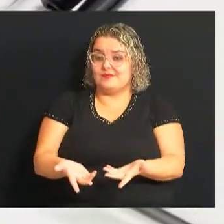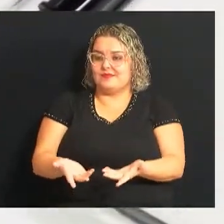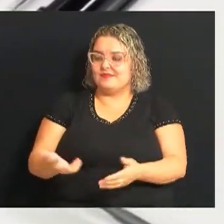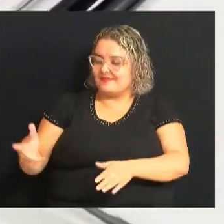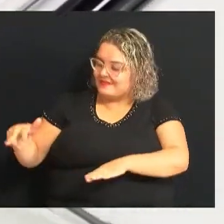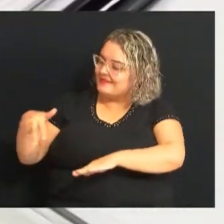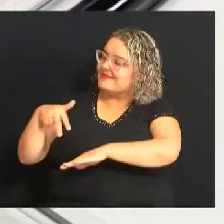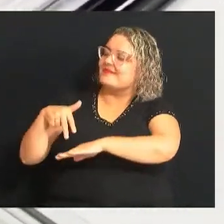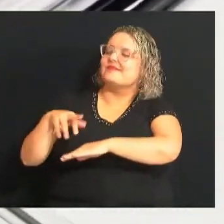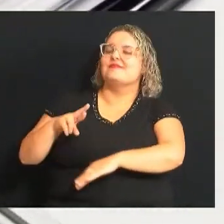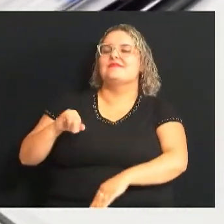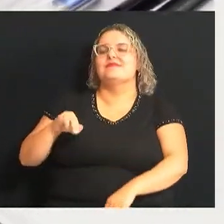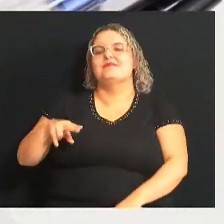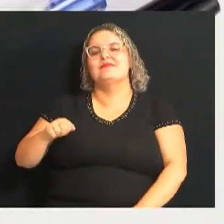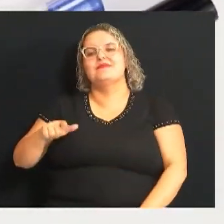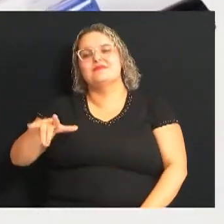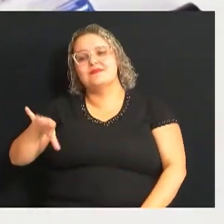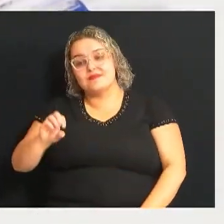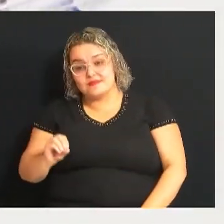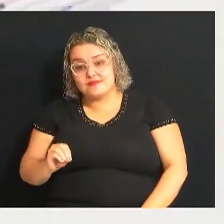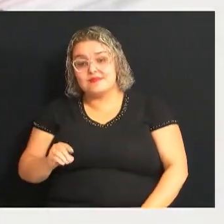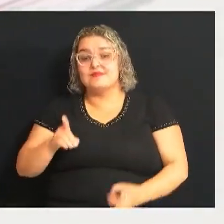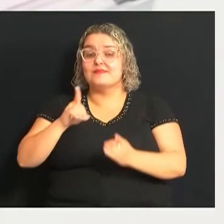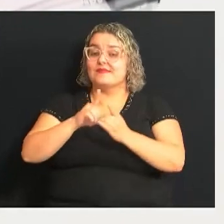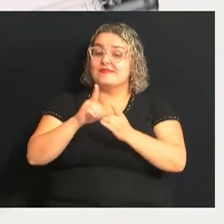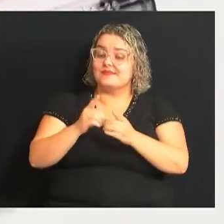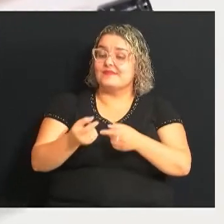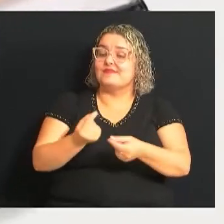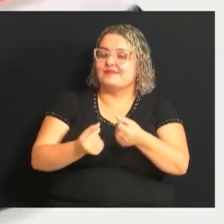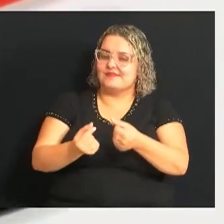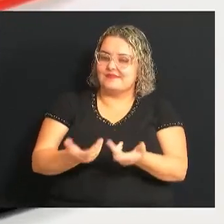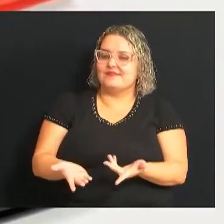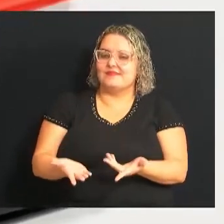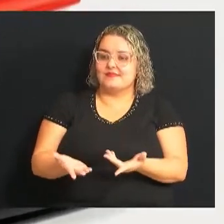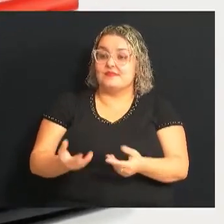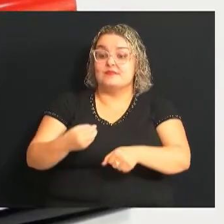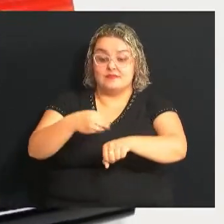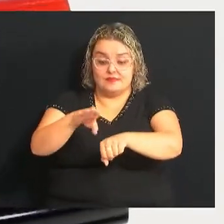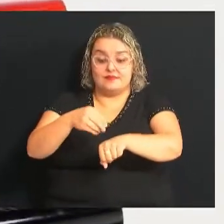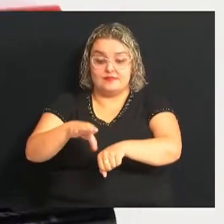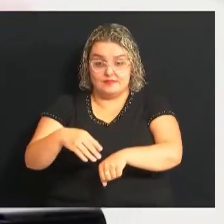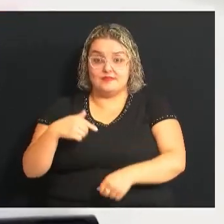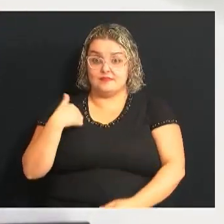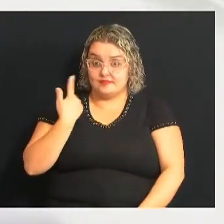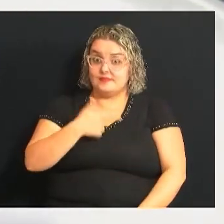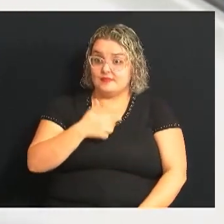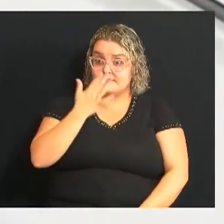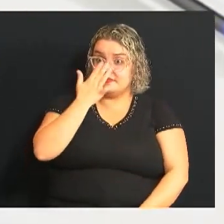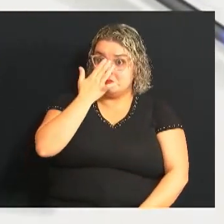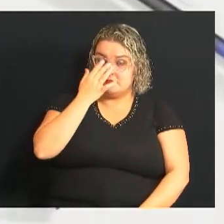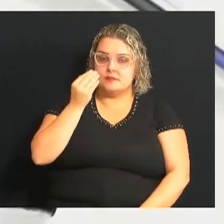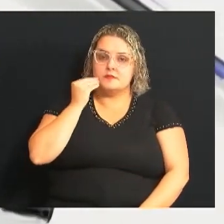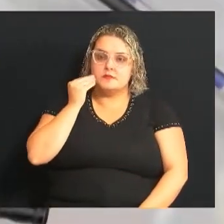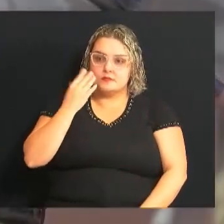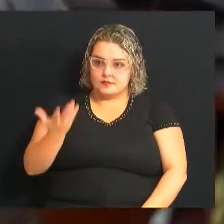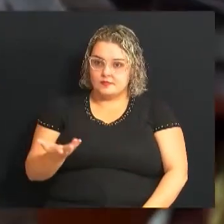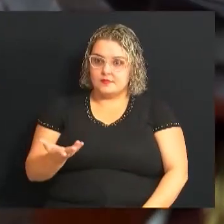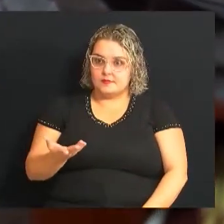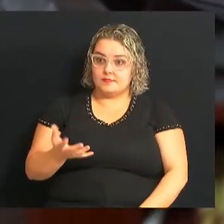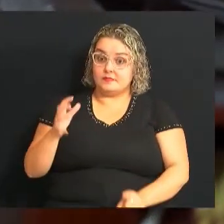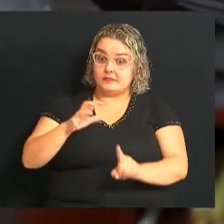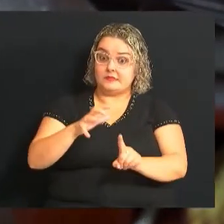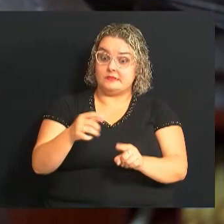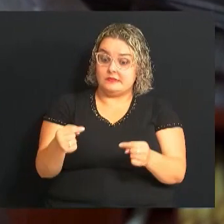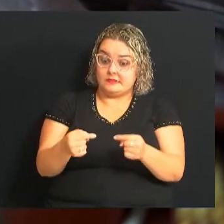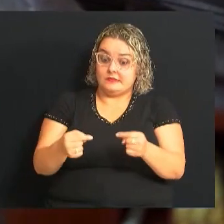o Rinaldo Luiz Fusco, consultor financeiro, para dar umas dicas, para tentar aí que esse impacto não seja tão grande aí no